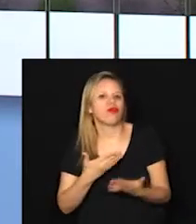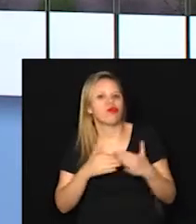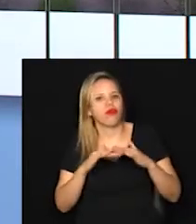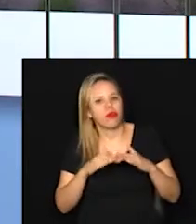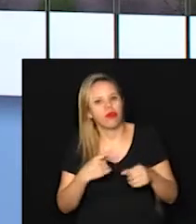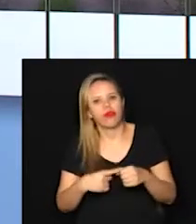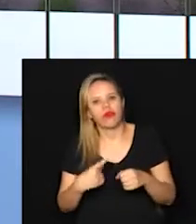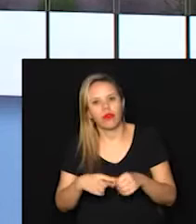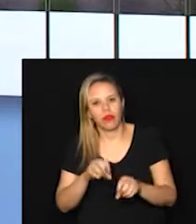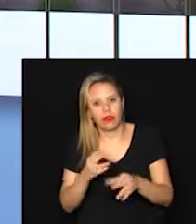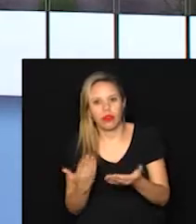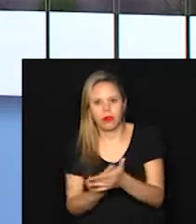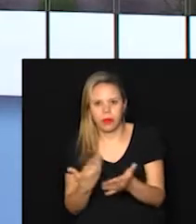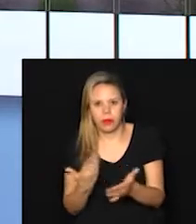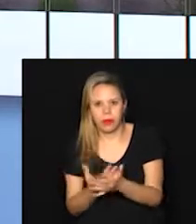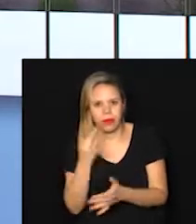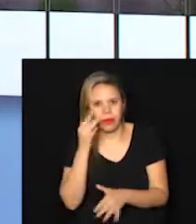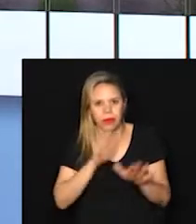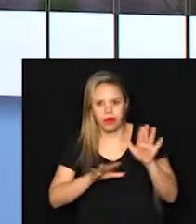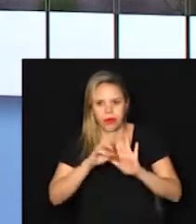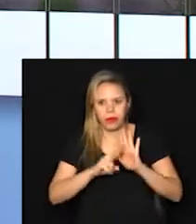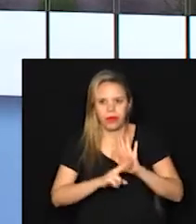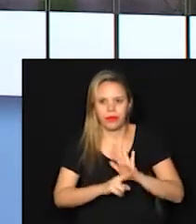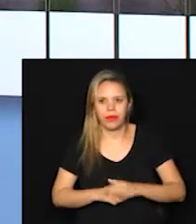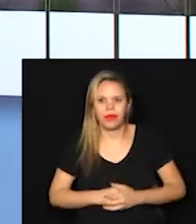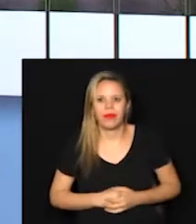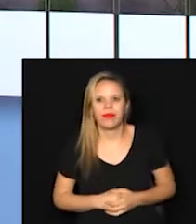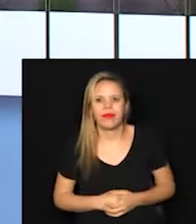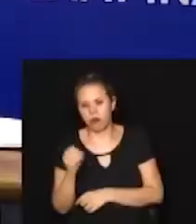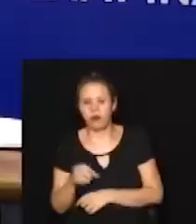as aulas devem voltar, mas com restrições.